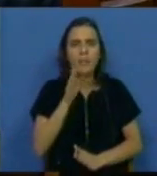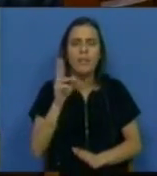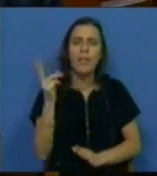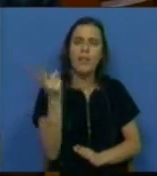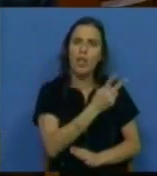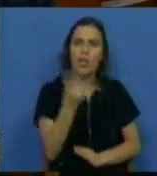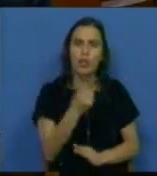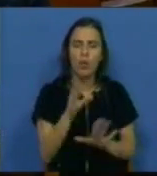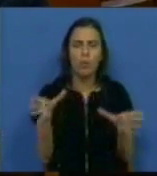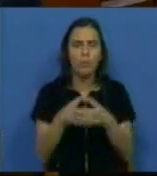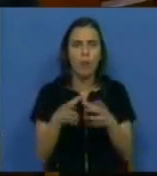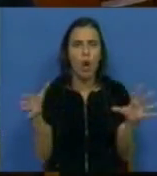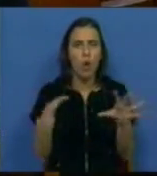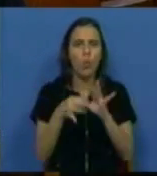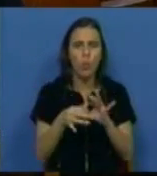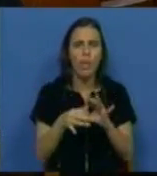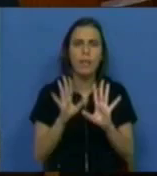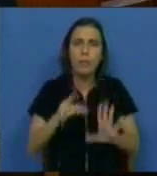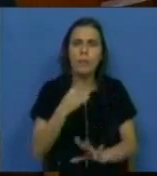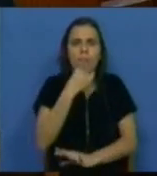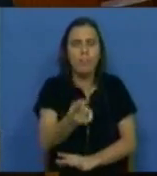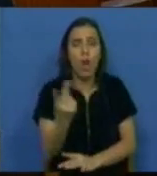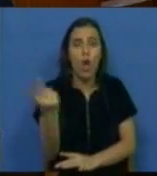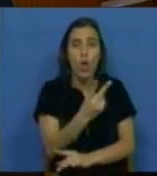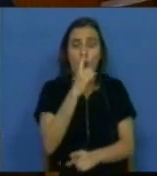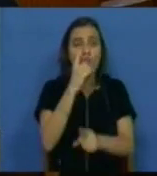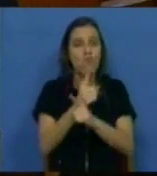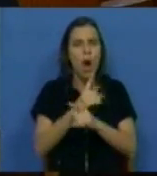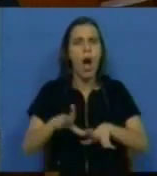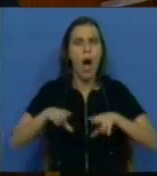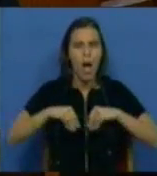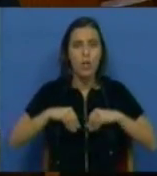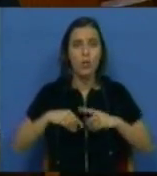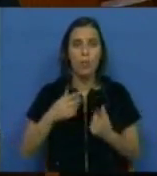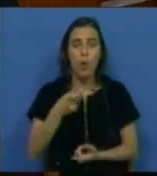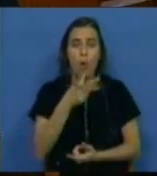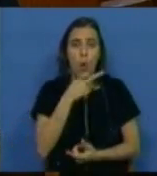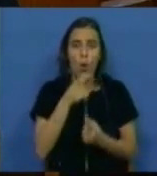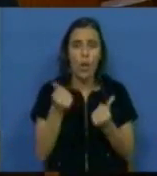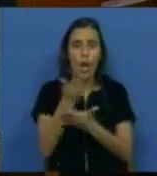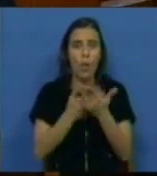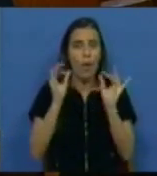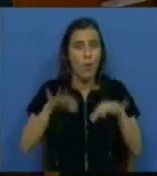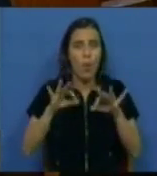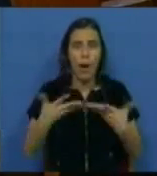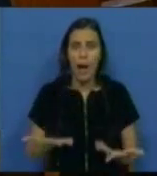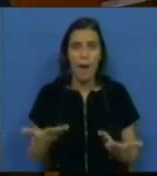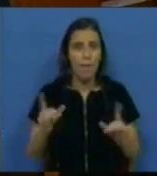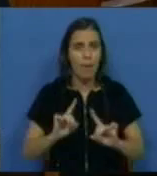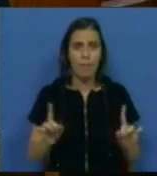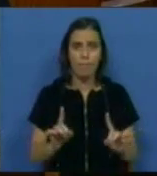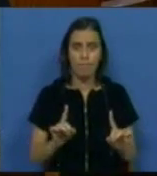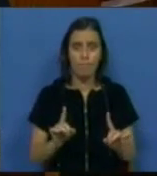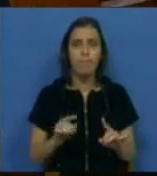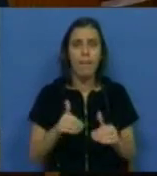dois partidos da coligação orçamental. Ambos assumem que o horror económico não termina aqui e